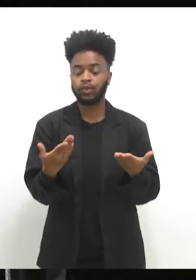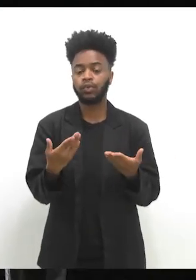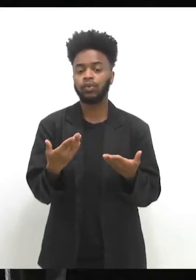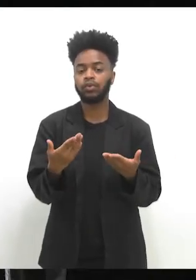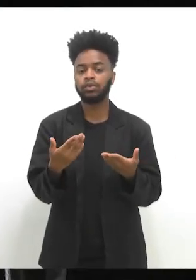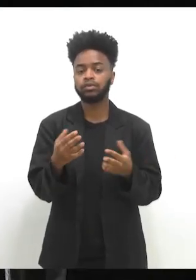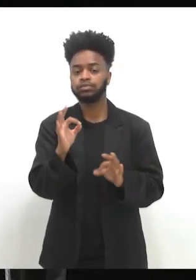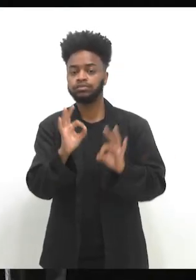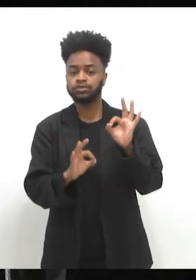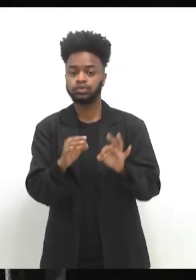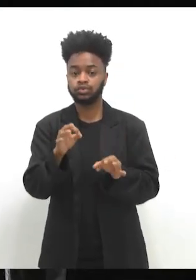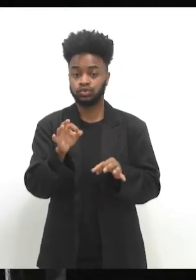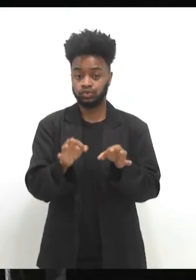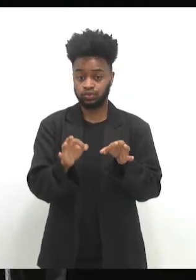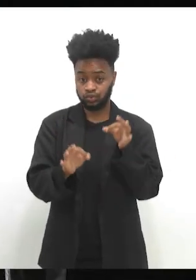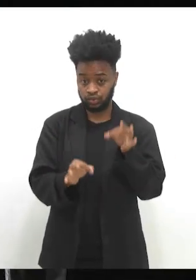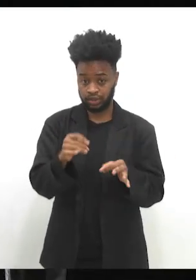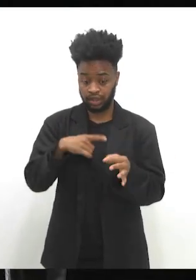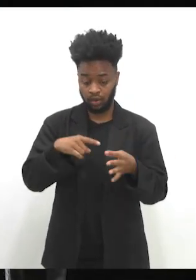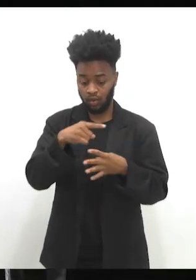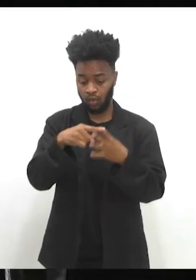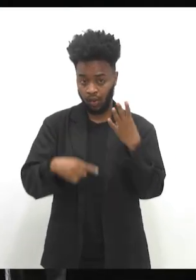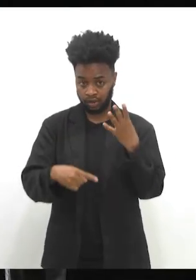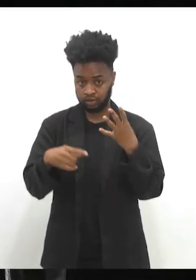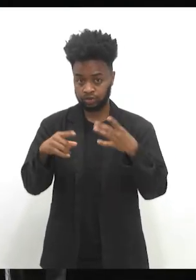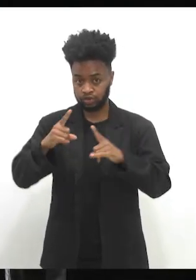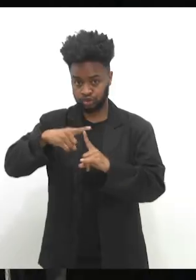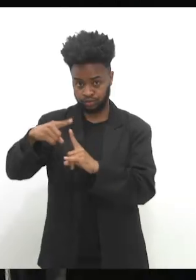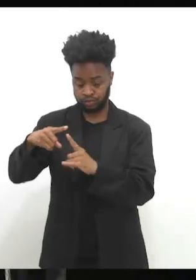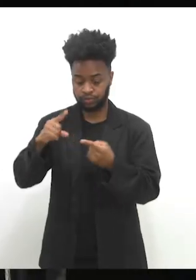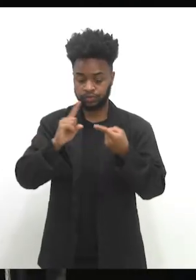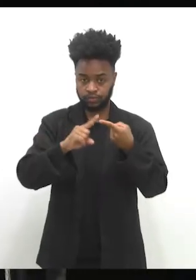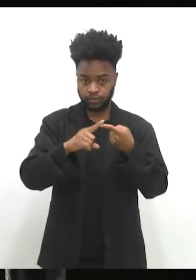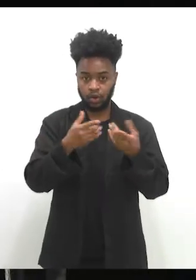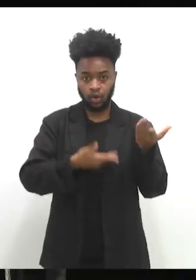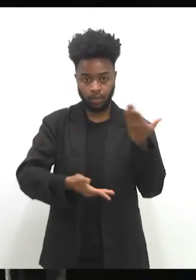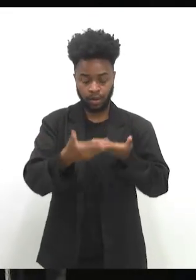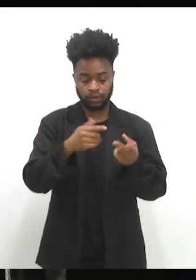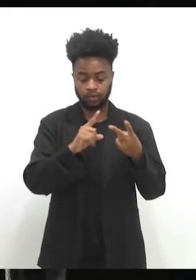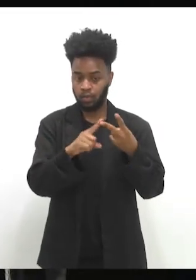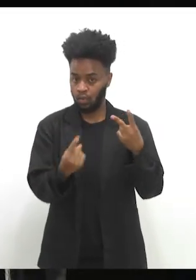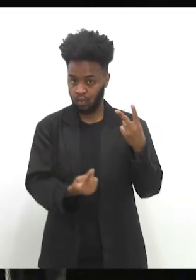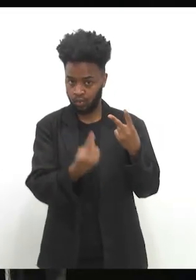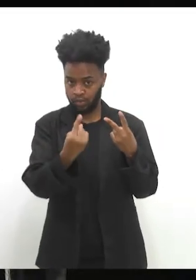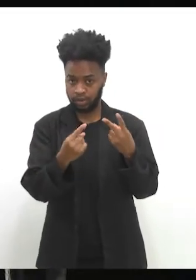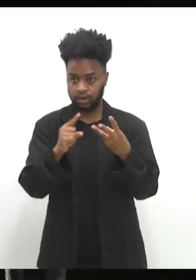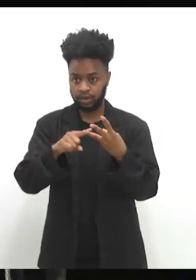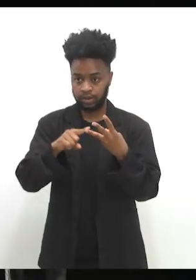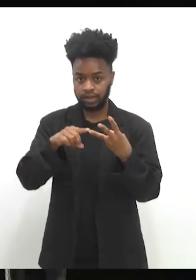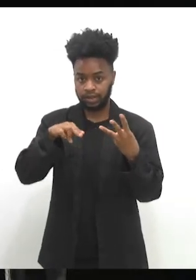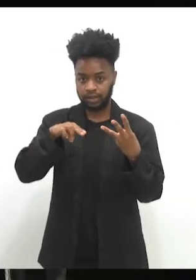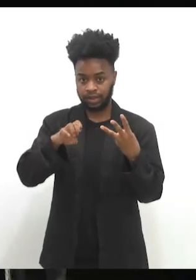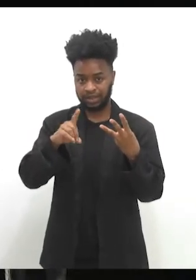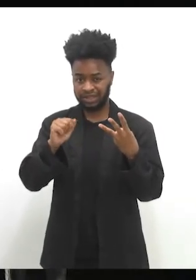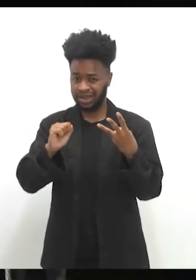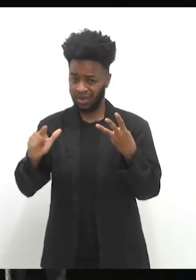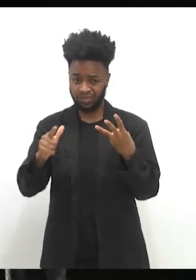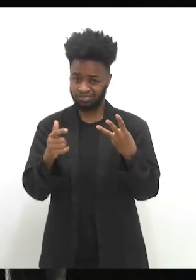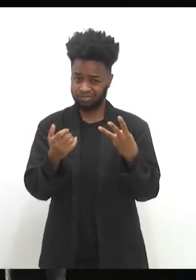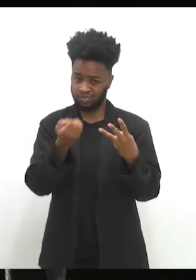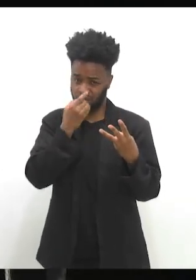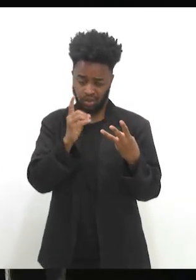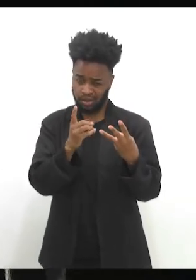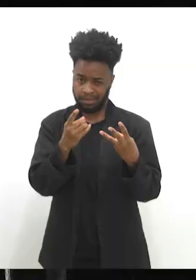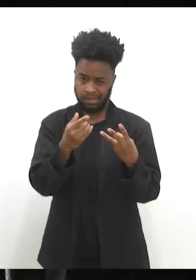no nosso ordenamento jurídico, a gente tem 4 modalidades de guarda: a compartilhada, a unilateral, a nidal, que não é muito bem